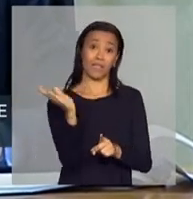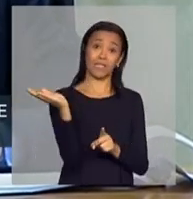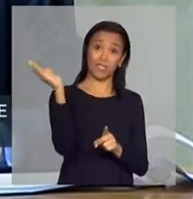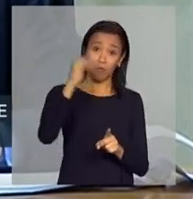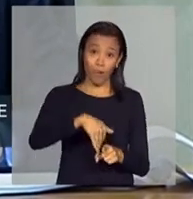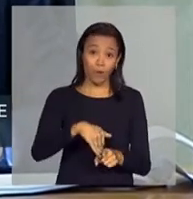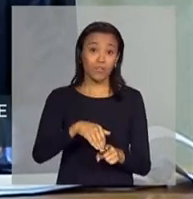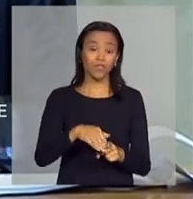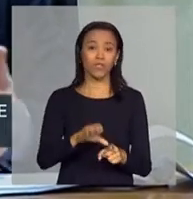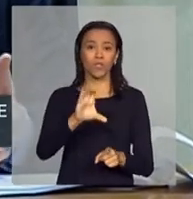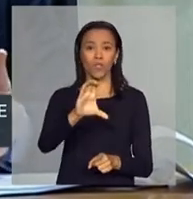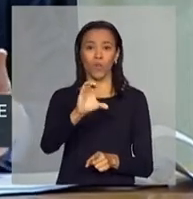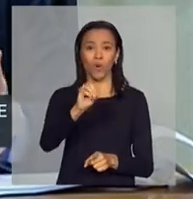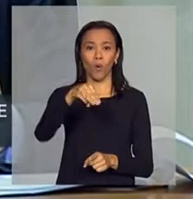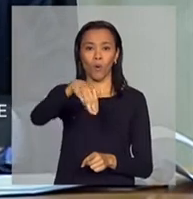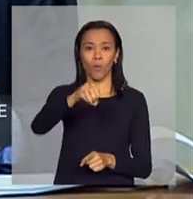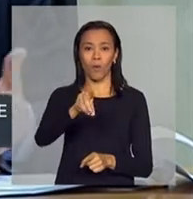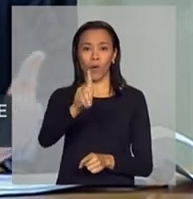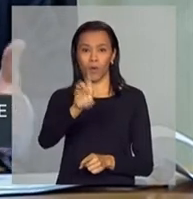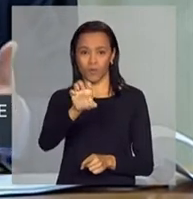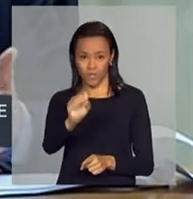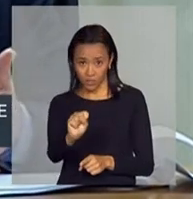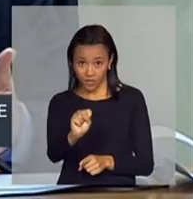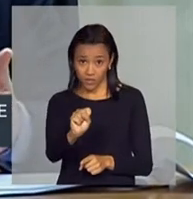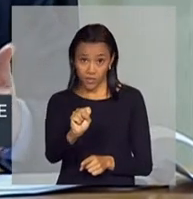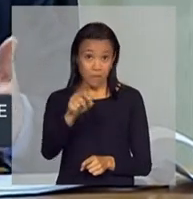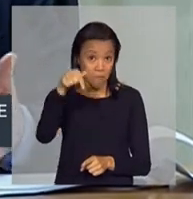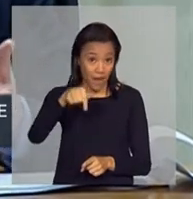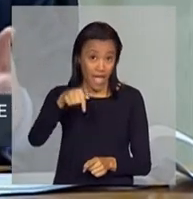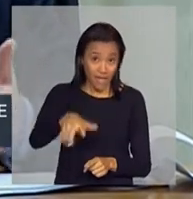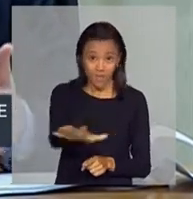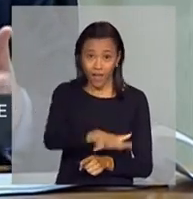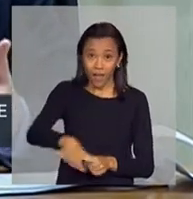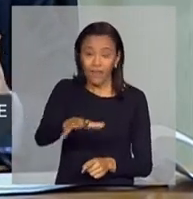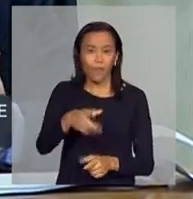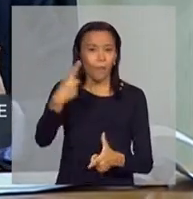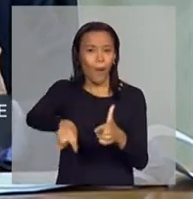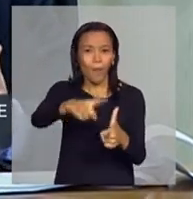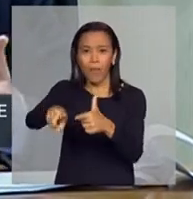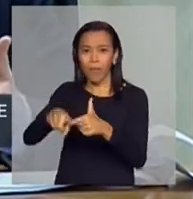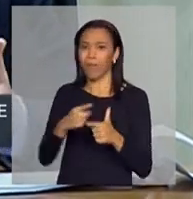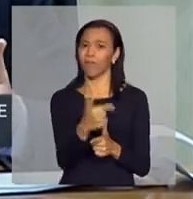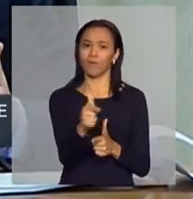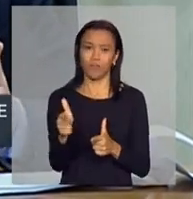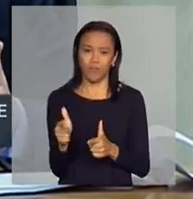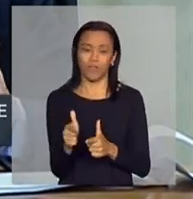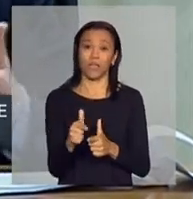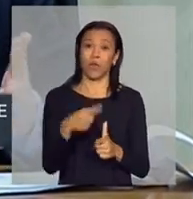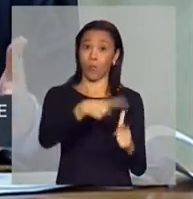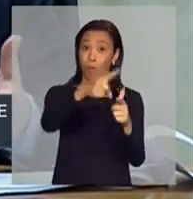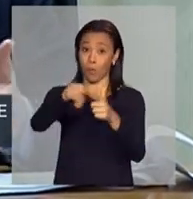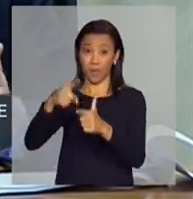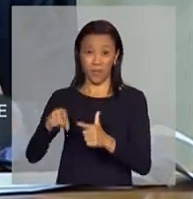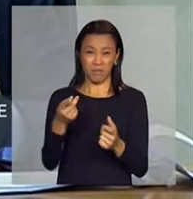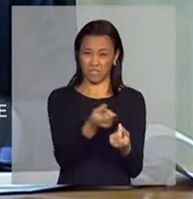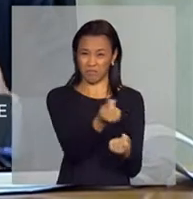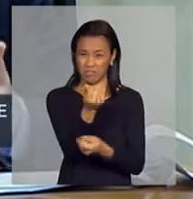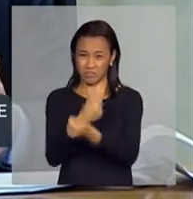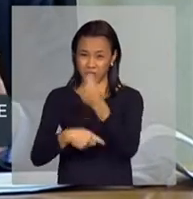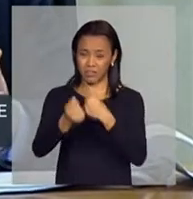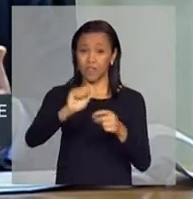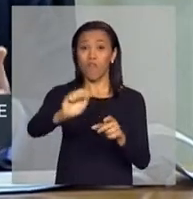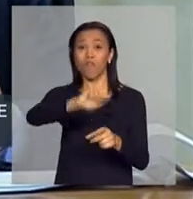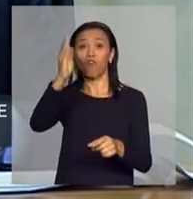é para esse segmento não existe crise Ou seja a crise internacional não prejudica